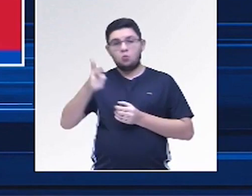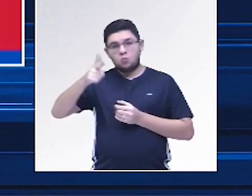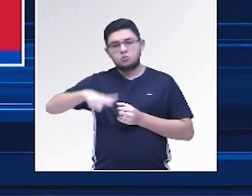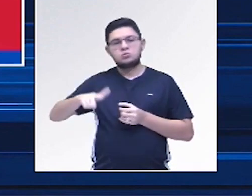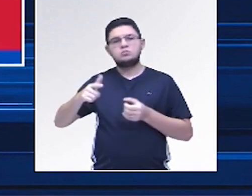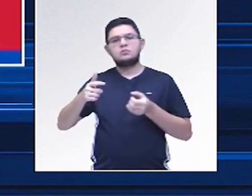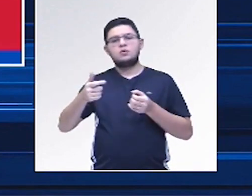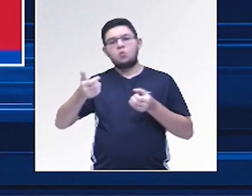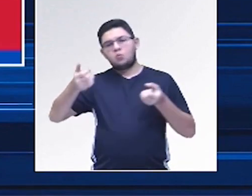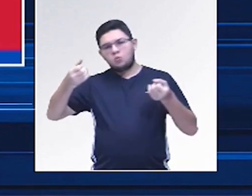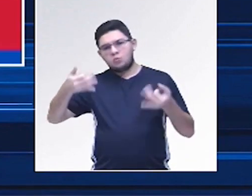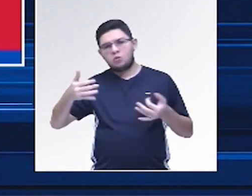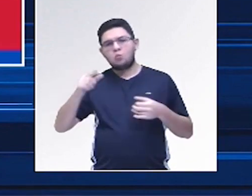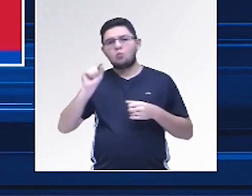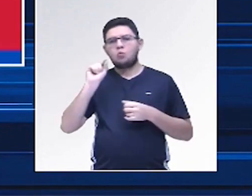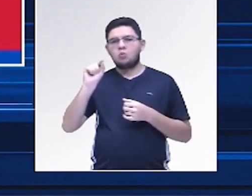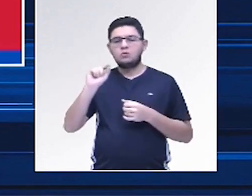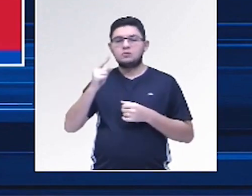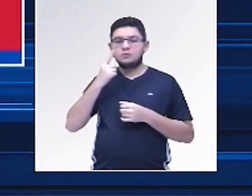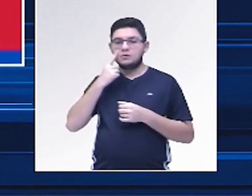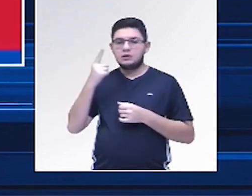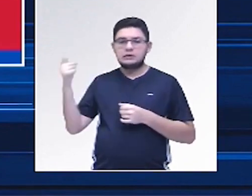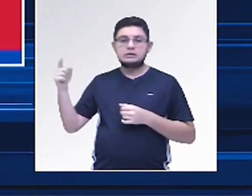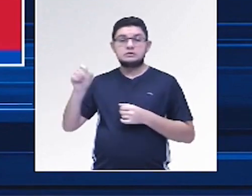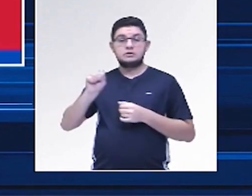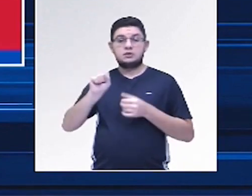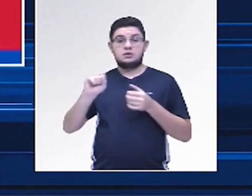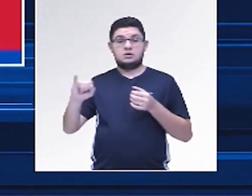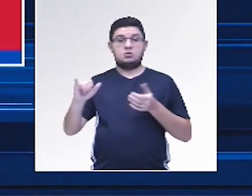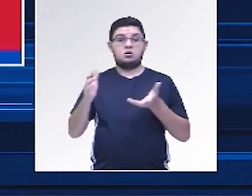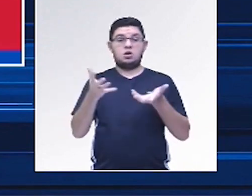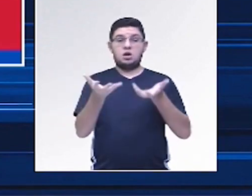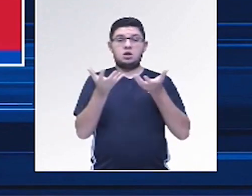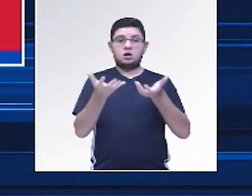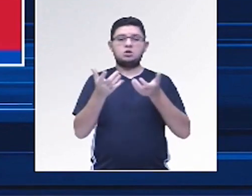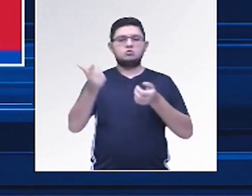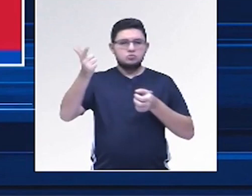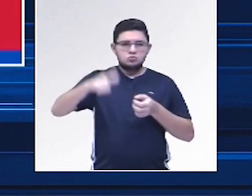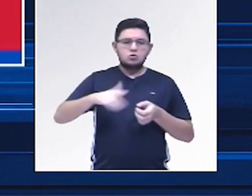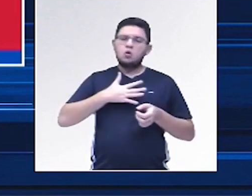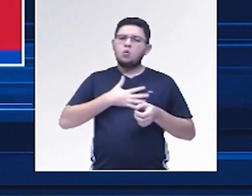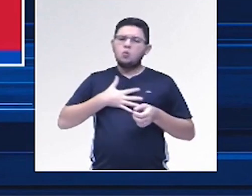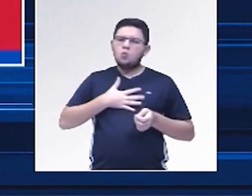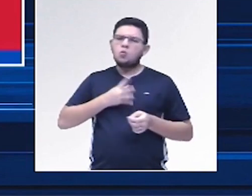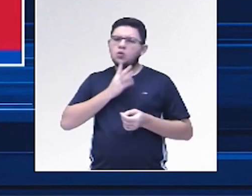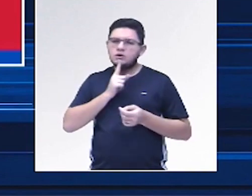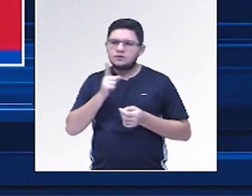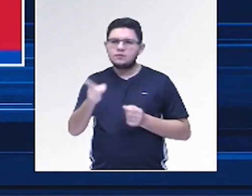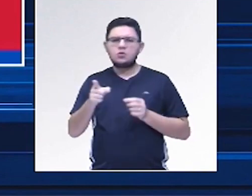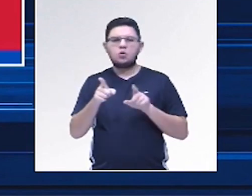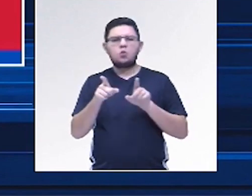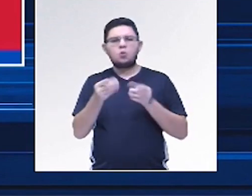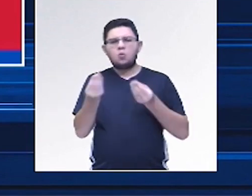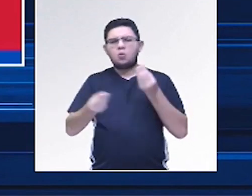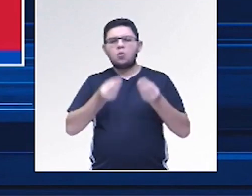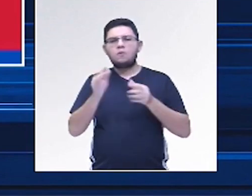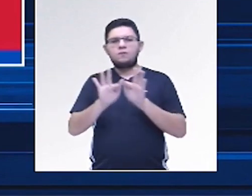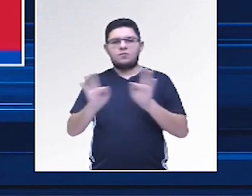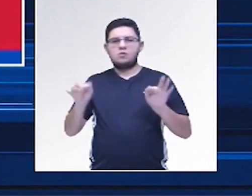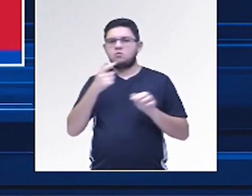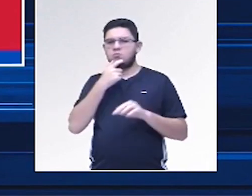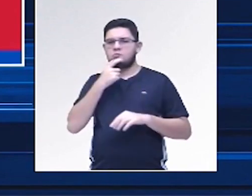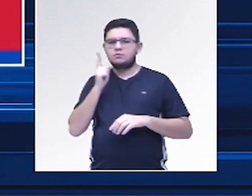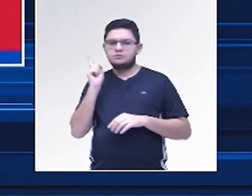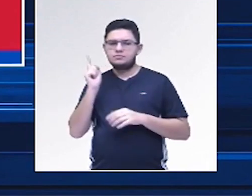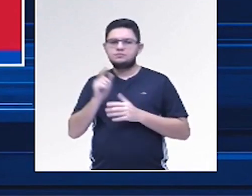gente. Uma outra forma de você dizer prazer em conhecer você é essa daí. Pleased to meet you. E a Potira